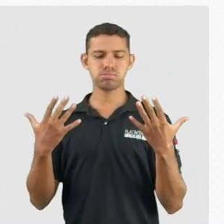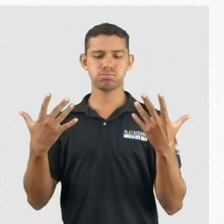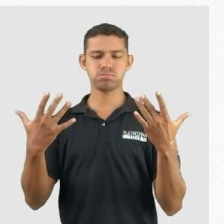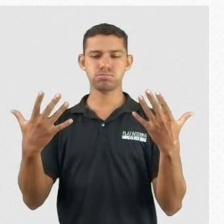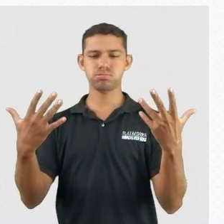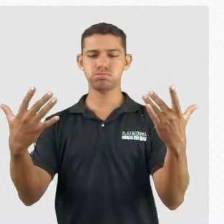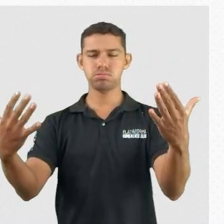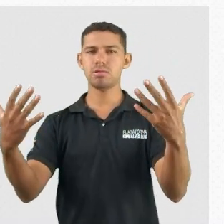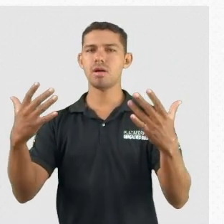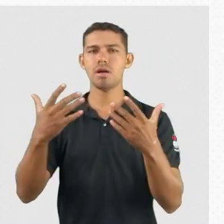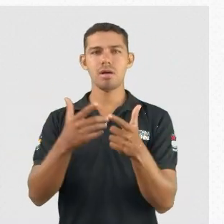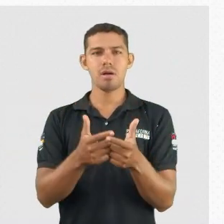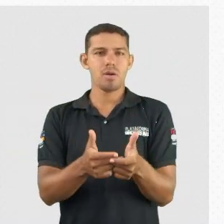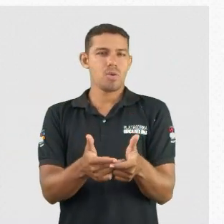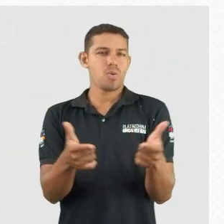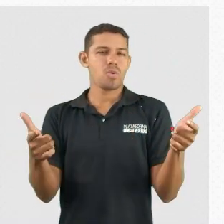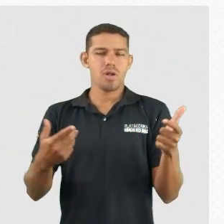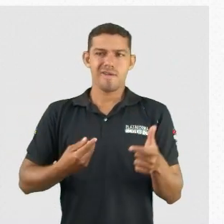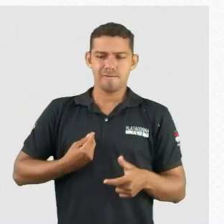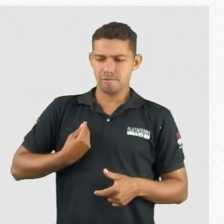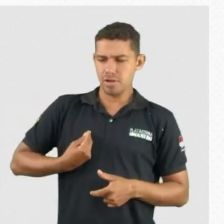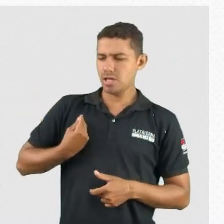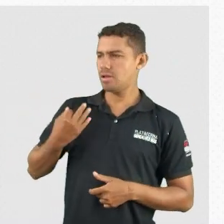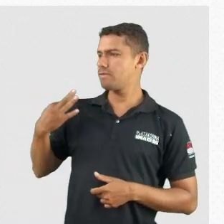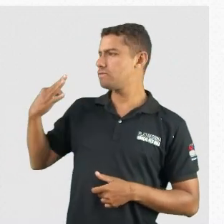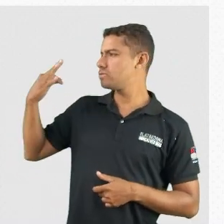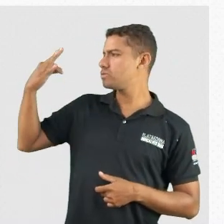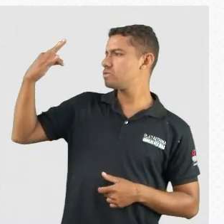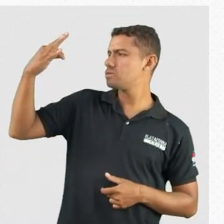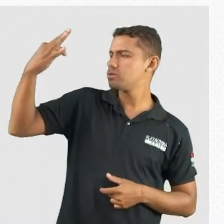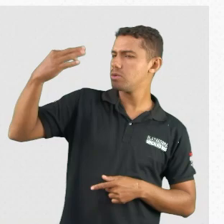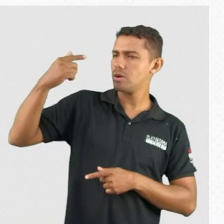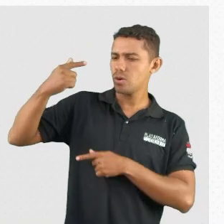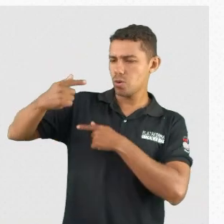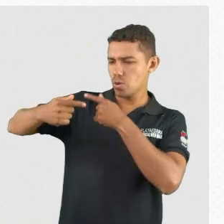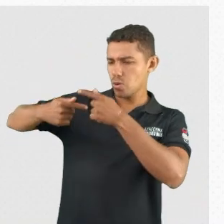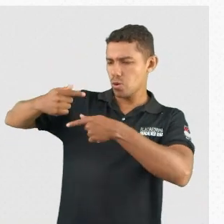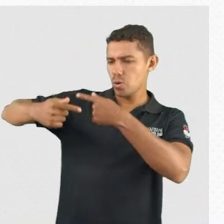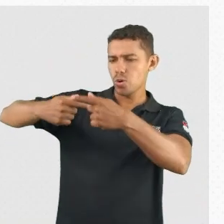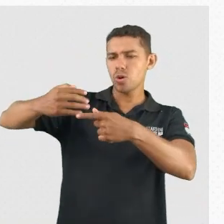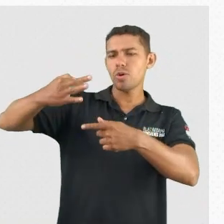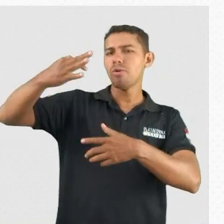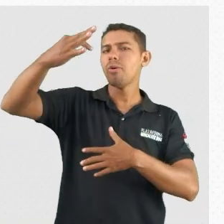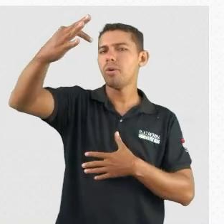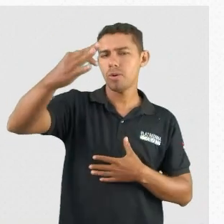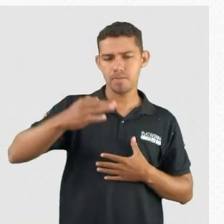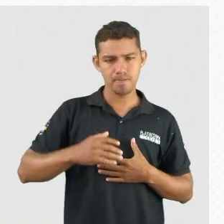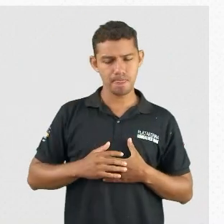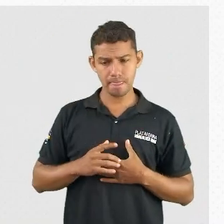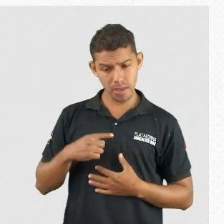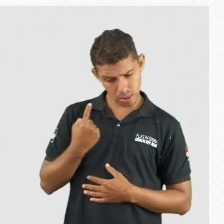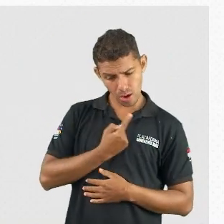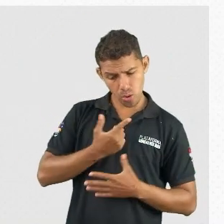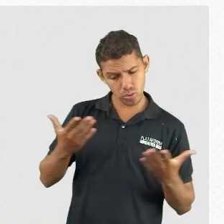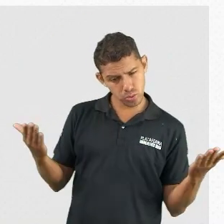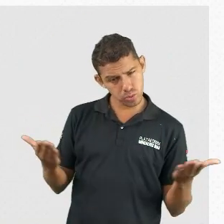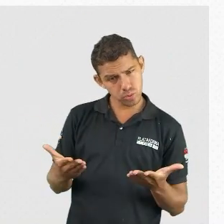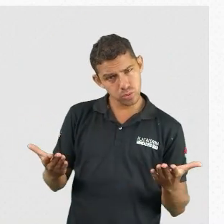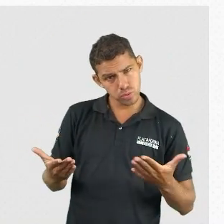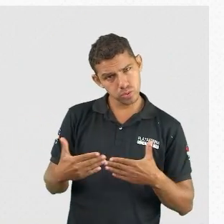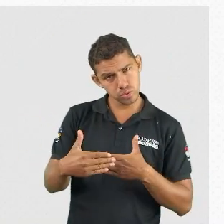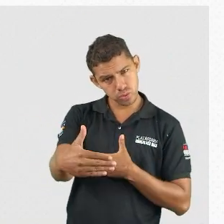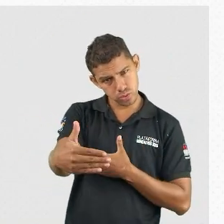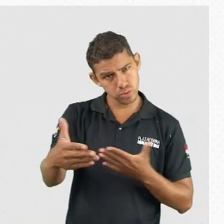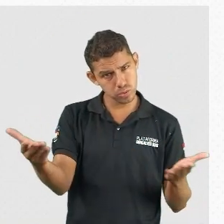presença exuberante, né, para as pessoas que vêm depois de nós e para nós mesmos, né, no aqui e no agora.